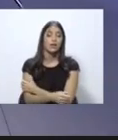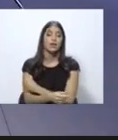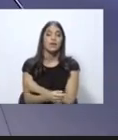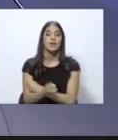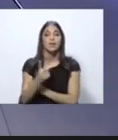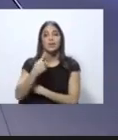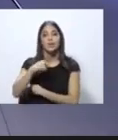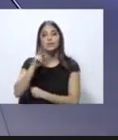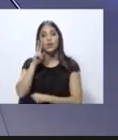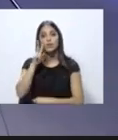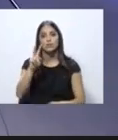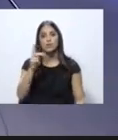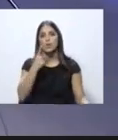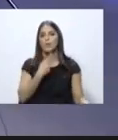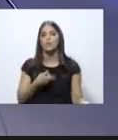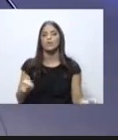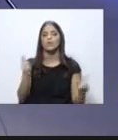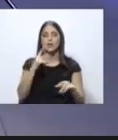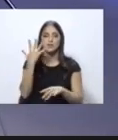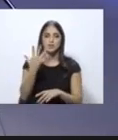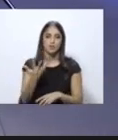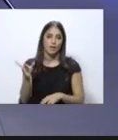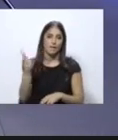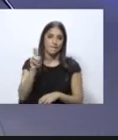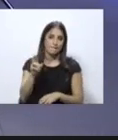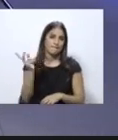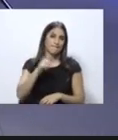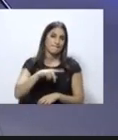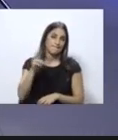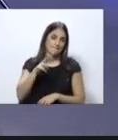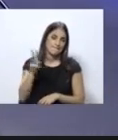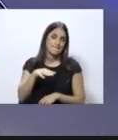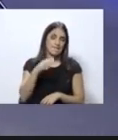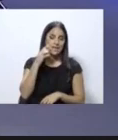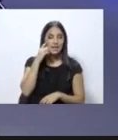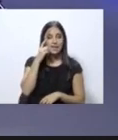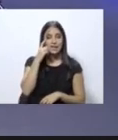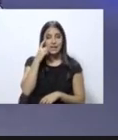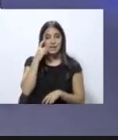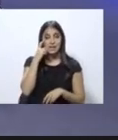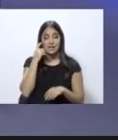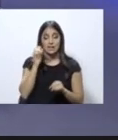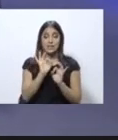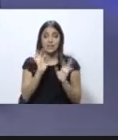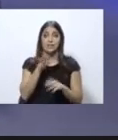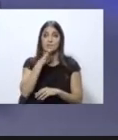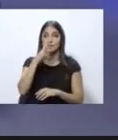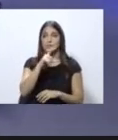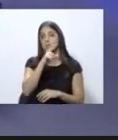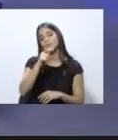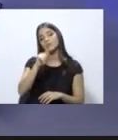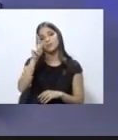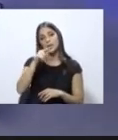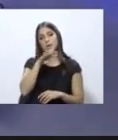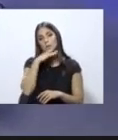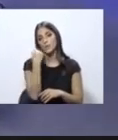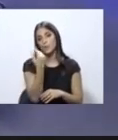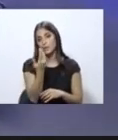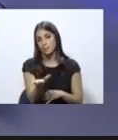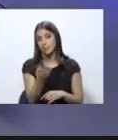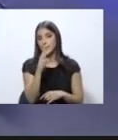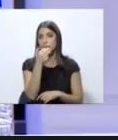conseguir mais um penta para o Futebol Clube Porto, numa edição, como disse o Zé, amplamente dominada